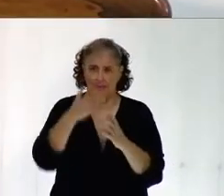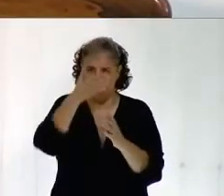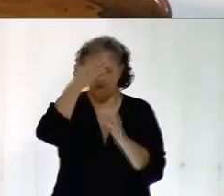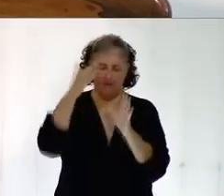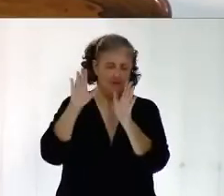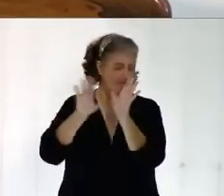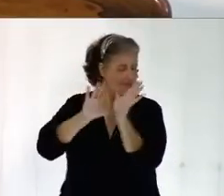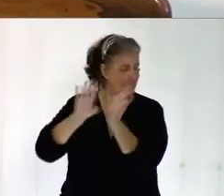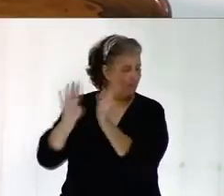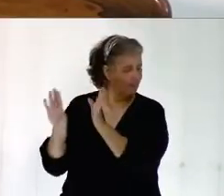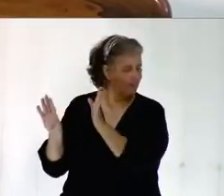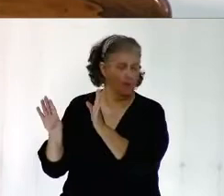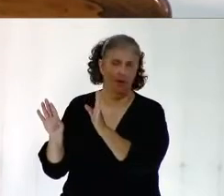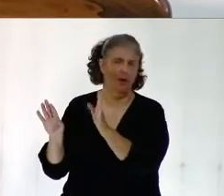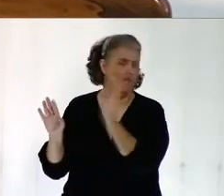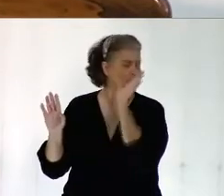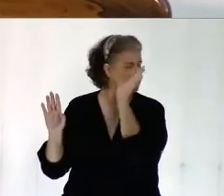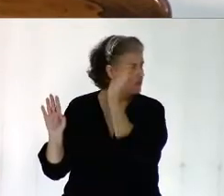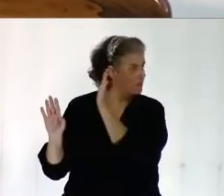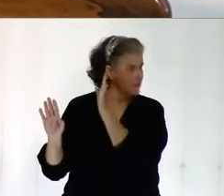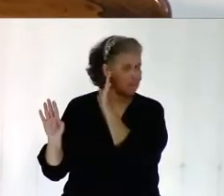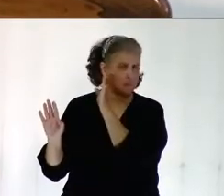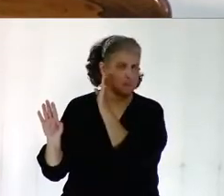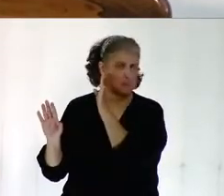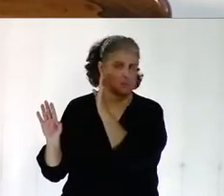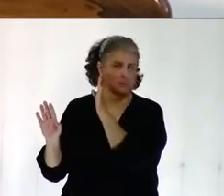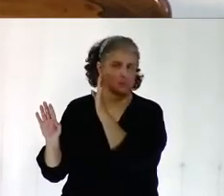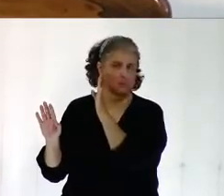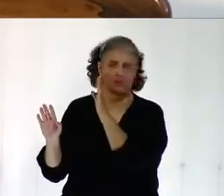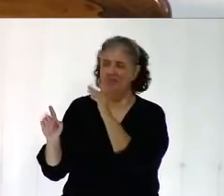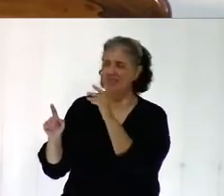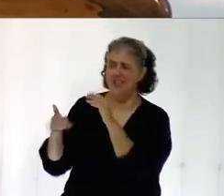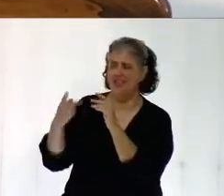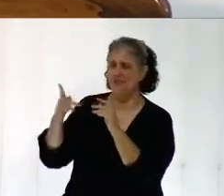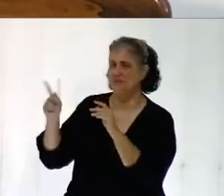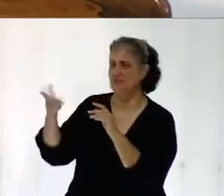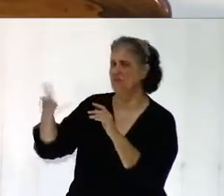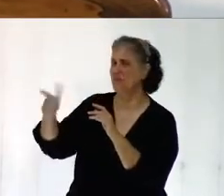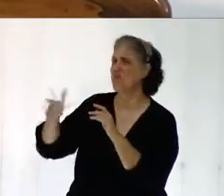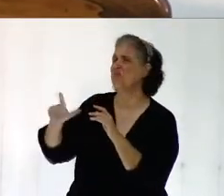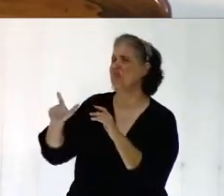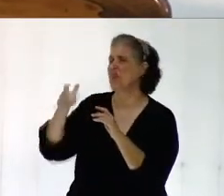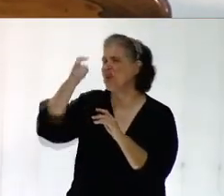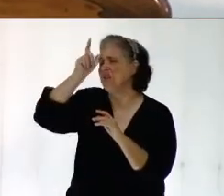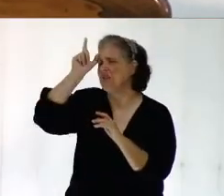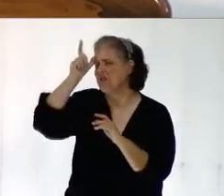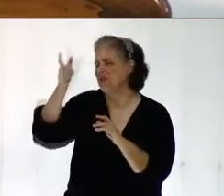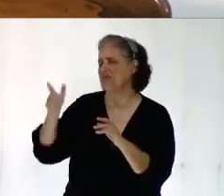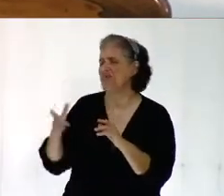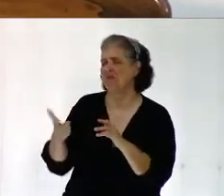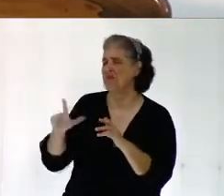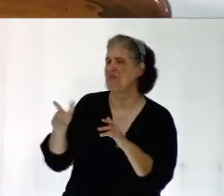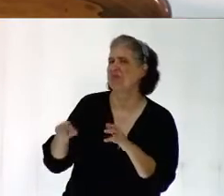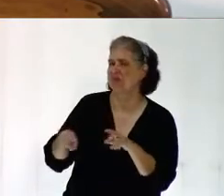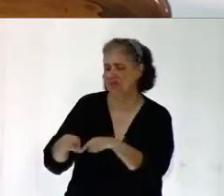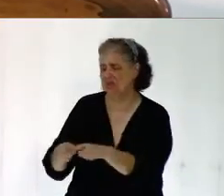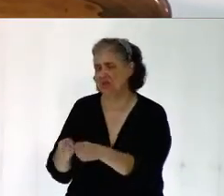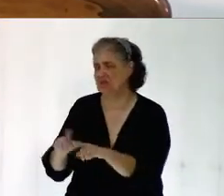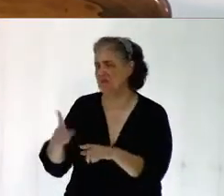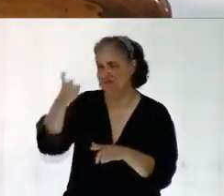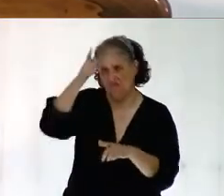a negar a tentação e o tentador é uma falsa aparência de segurança